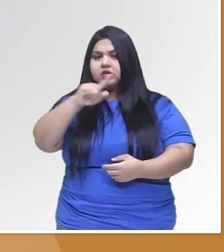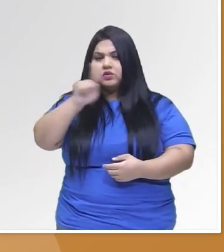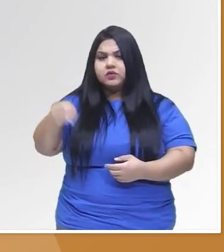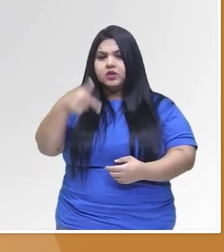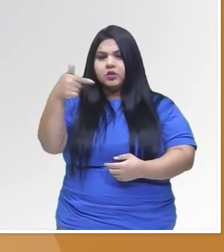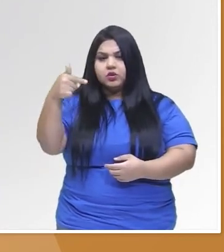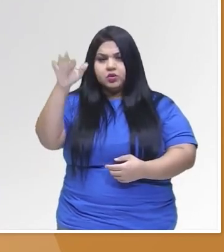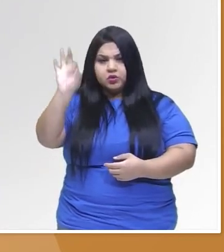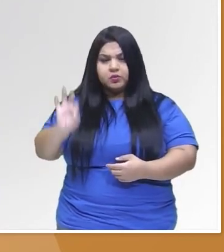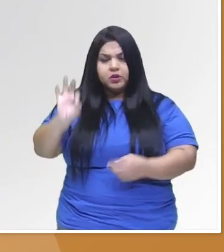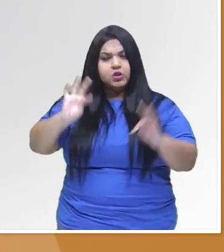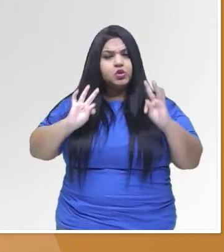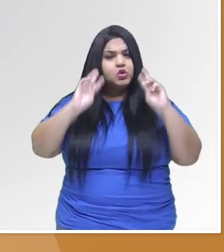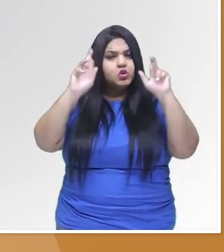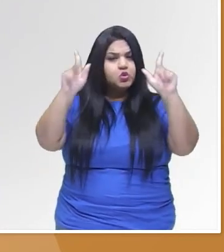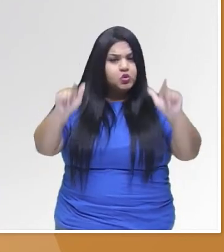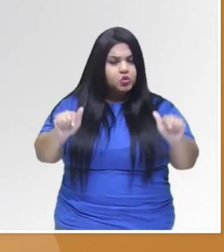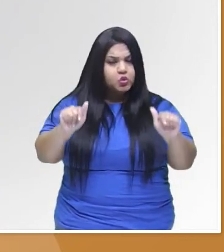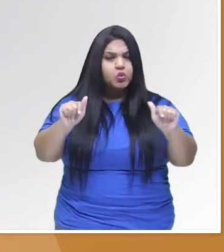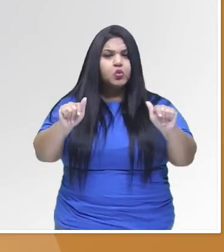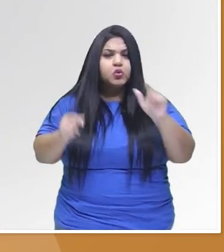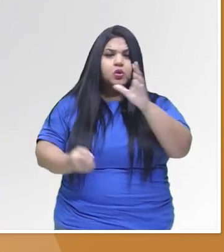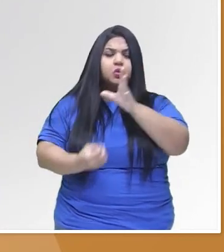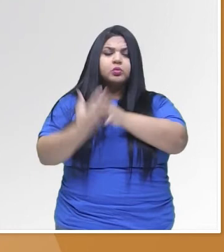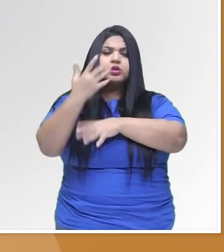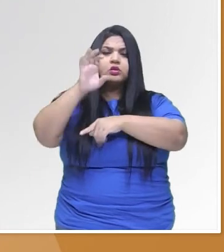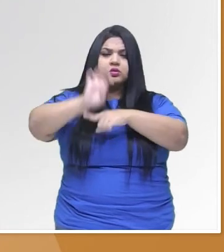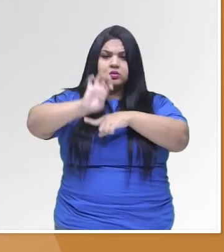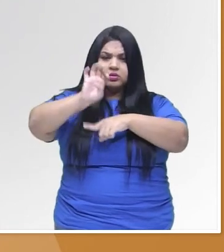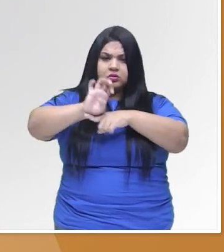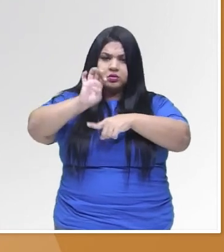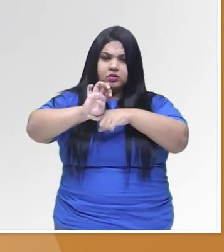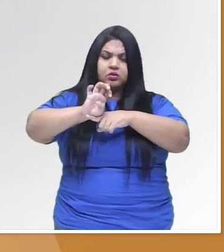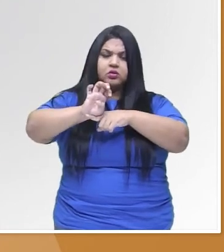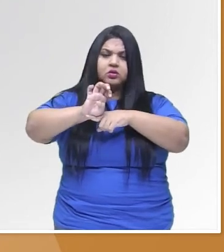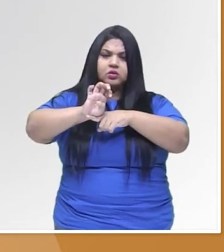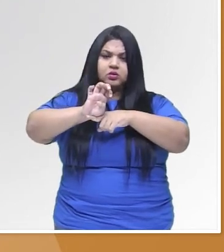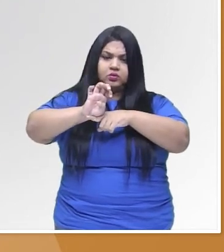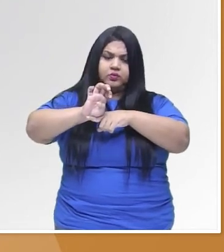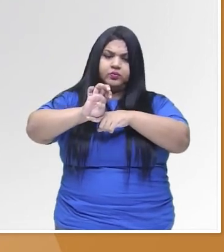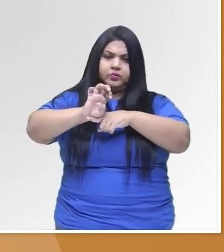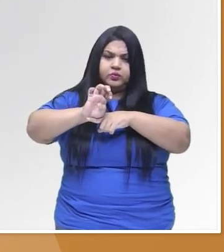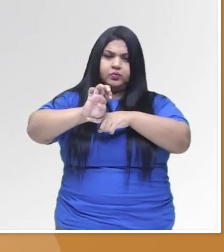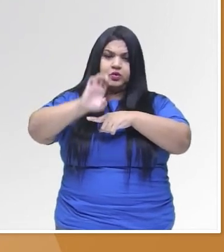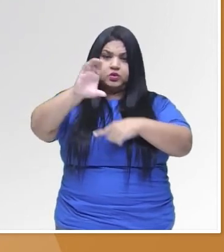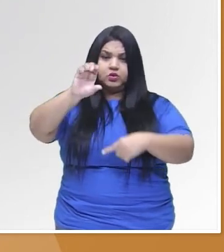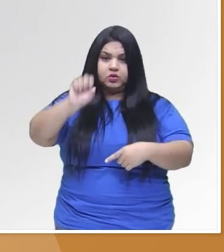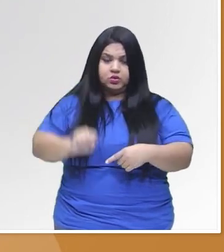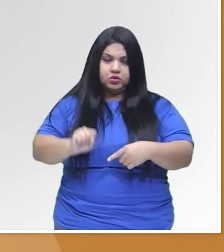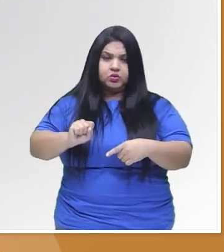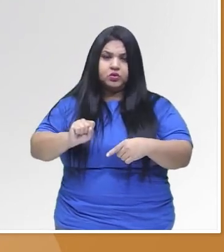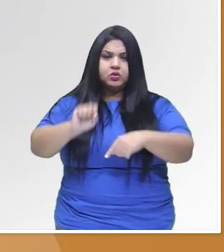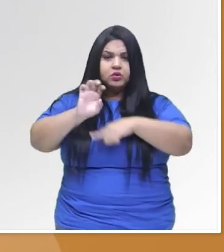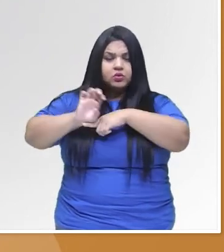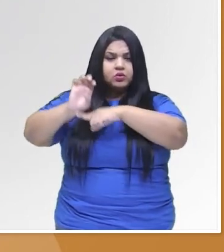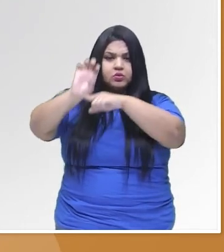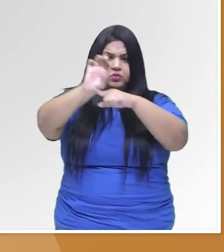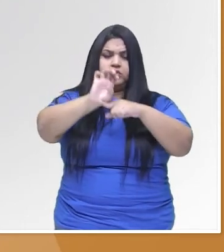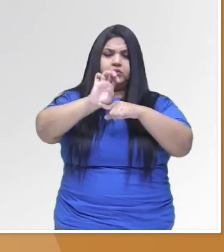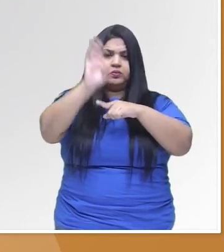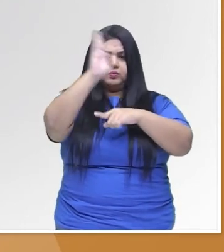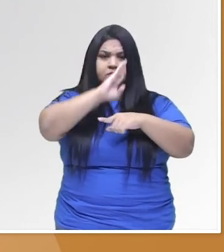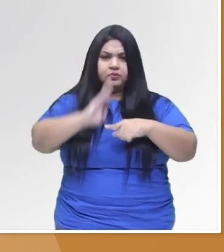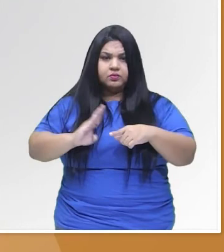47,2% de toda a composição do estado, dos estados que compõem o Centro-Sul, dos estados que compõem o Centro-Sul do